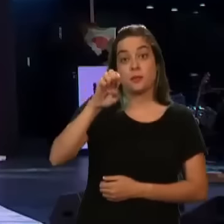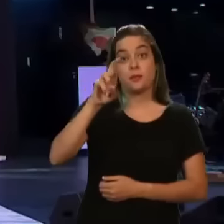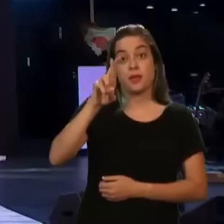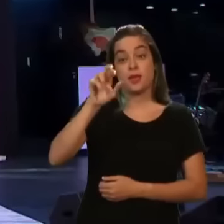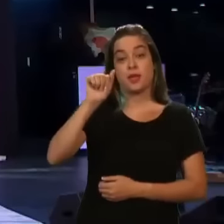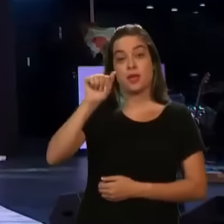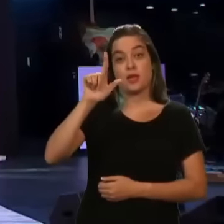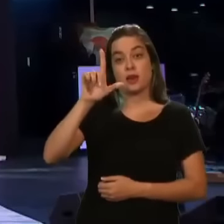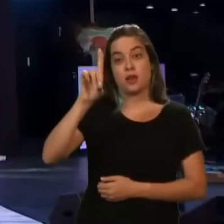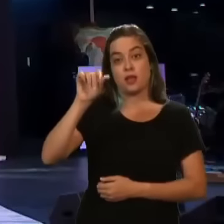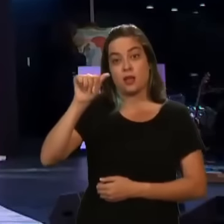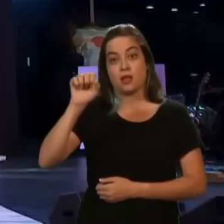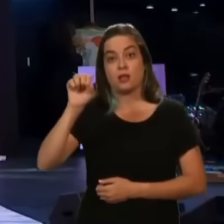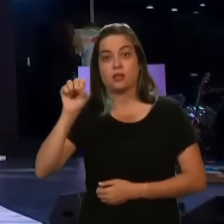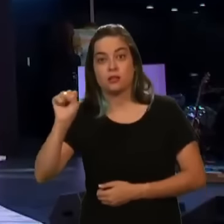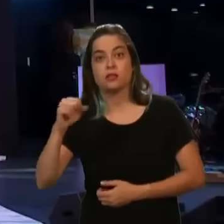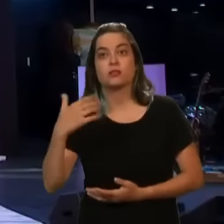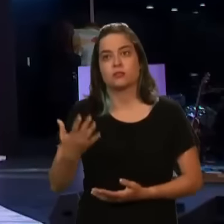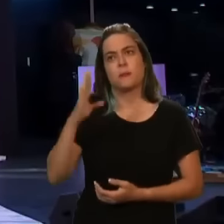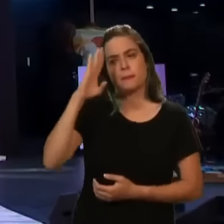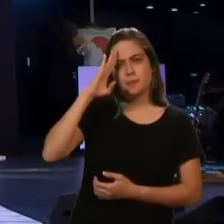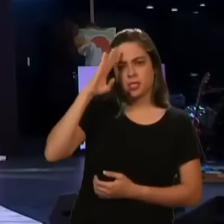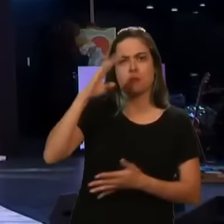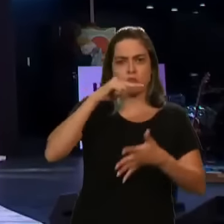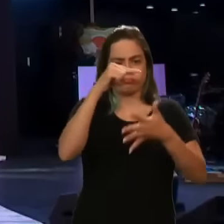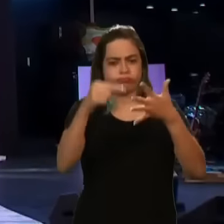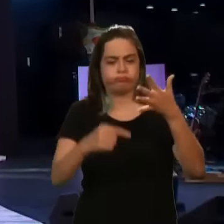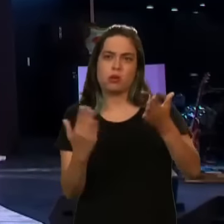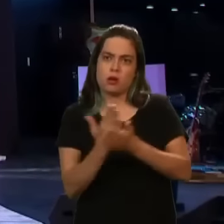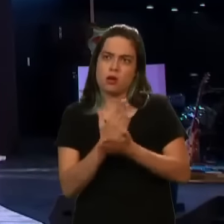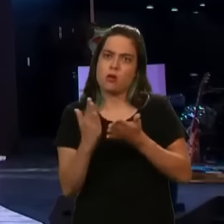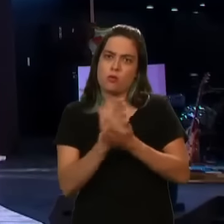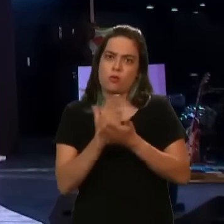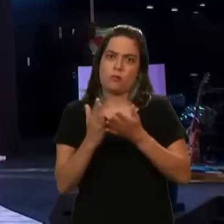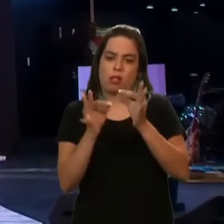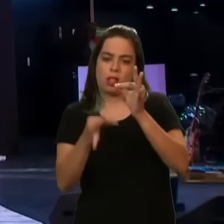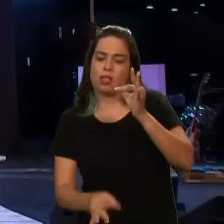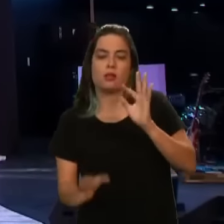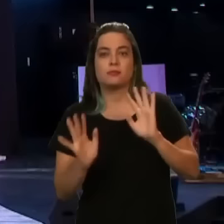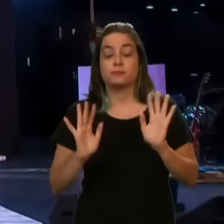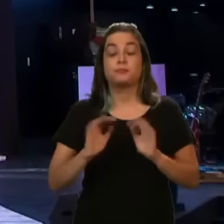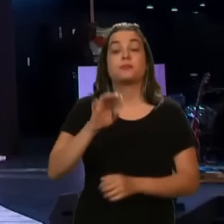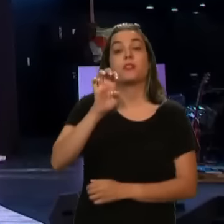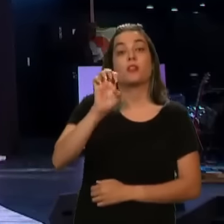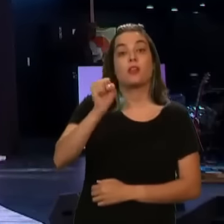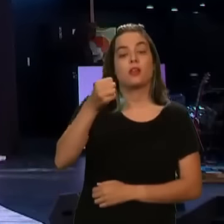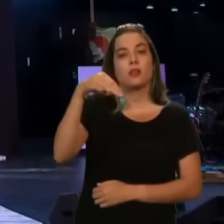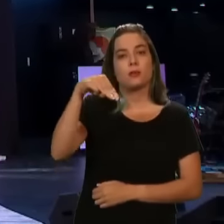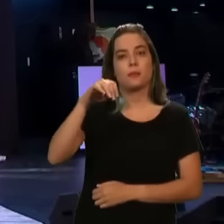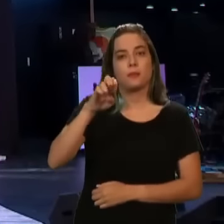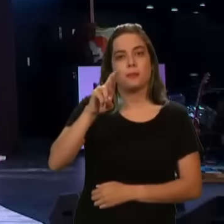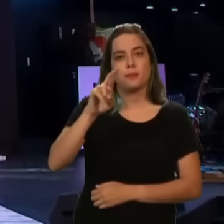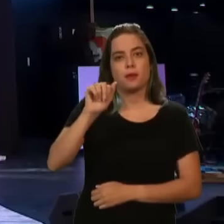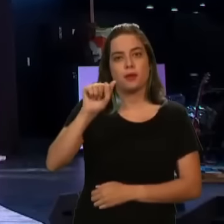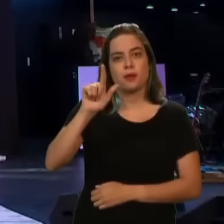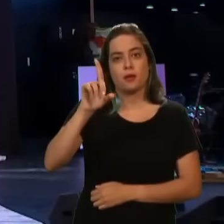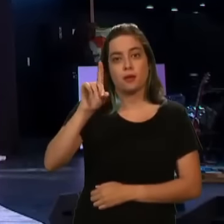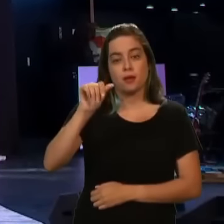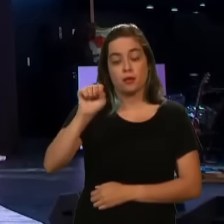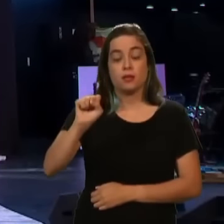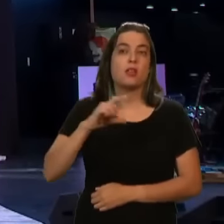existem outras, mas a gente vai passar o congresso inteiro falando das riquezas brasileiras, né? Mas a esmeralda, ela tem a